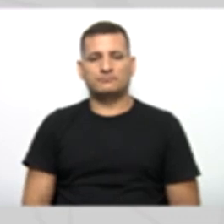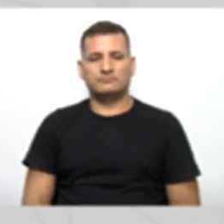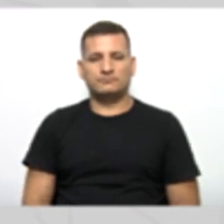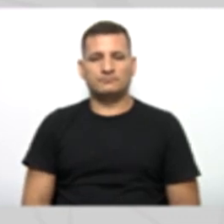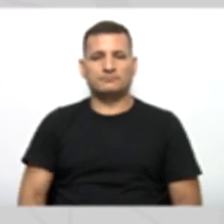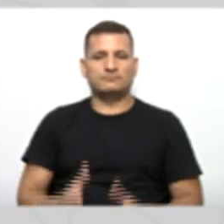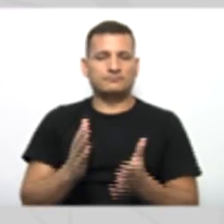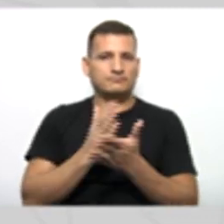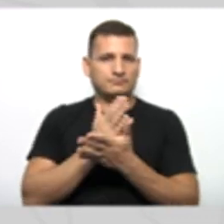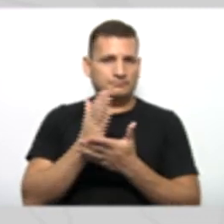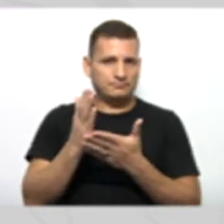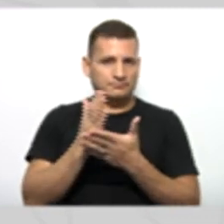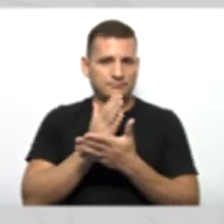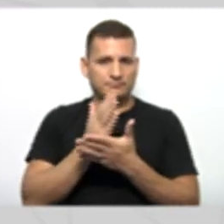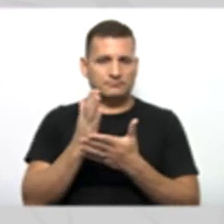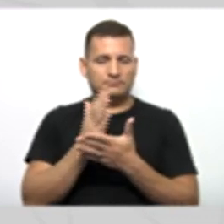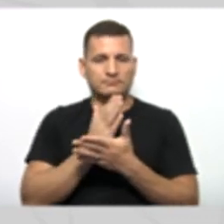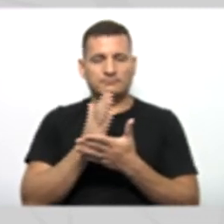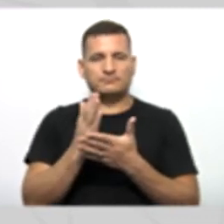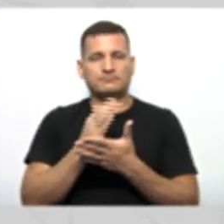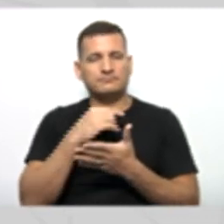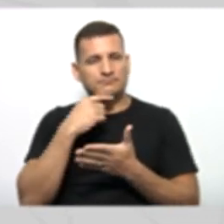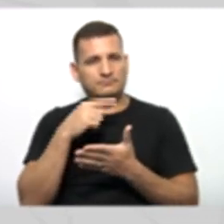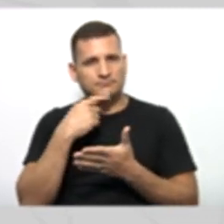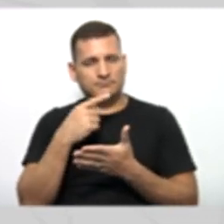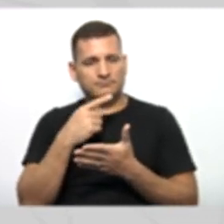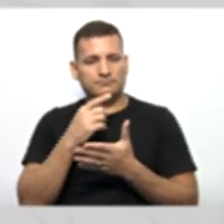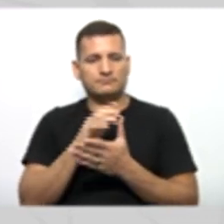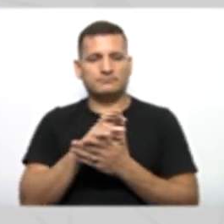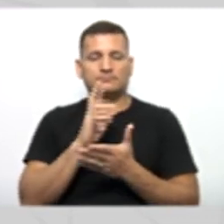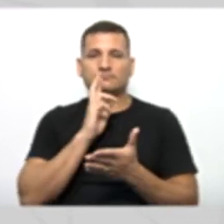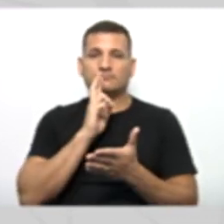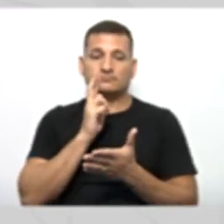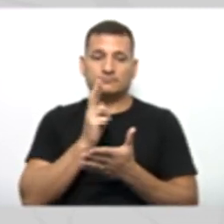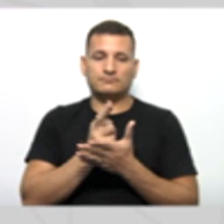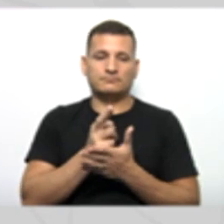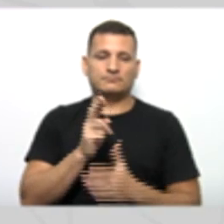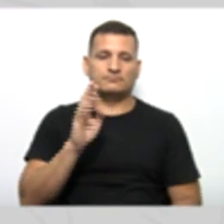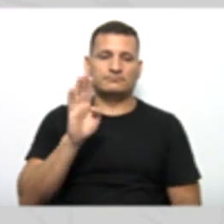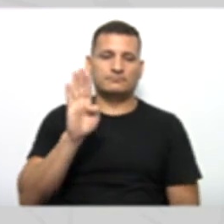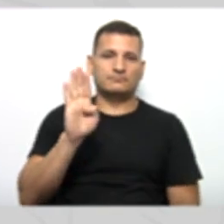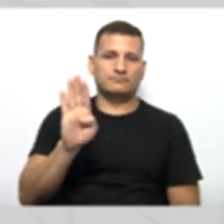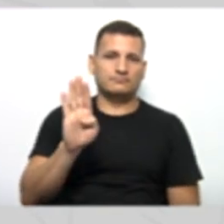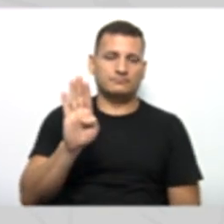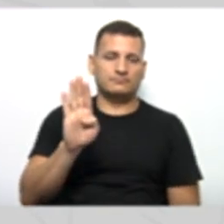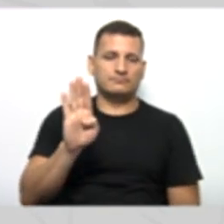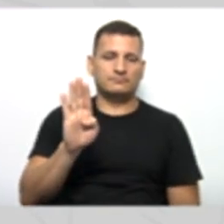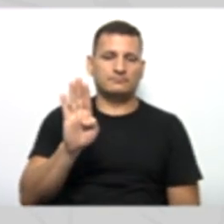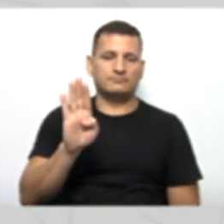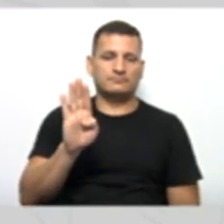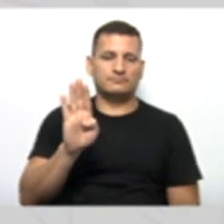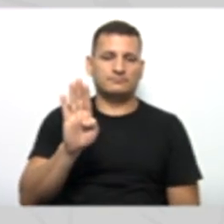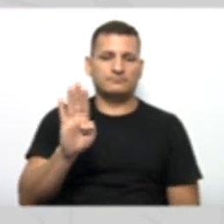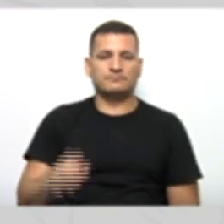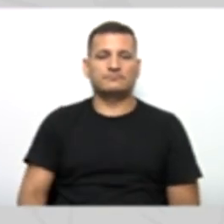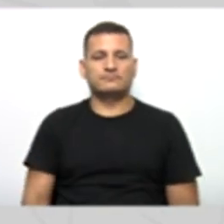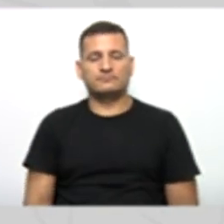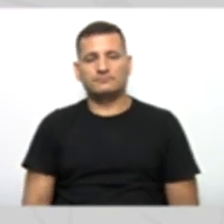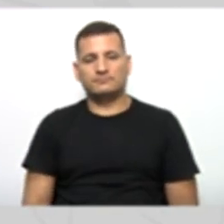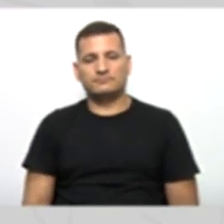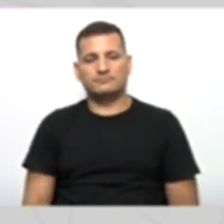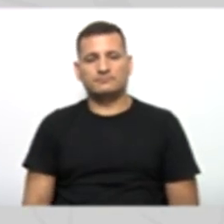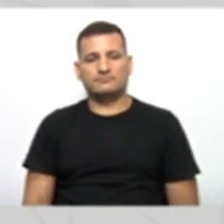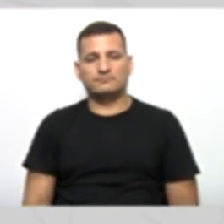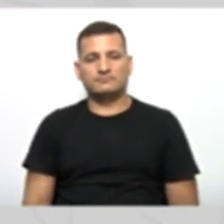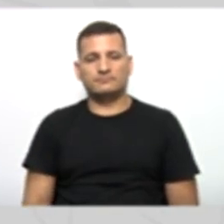algumas pessoas que também estão com dúvida que marcaram a letra B, né? Vejam bem aí, pessoal, ó.